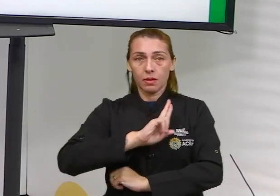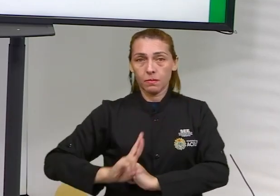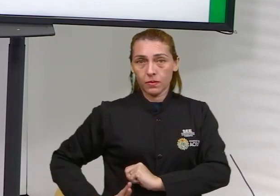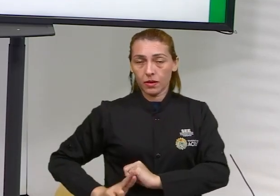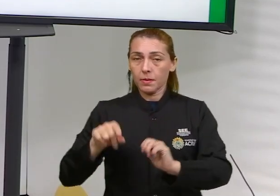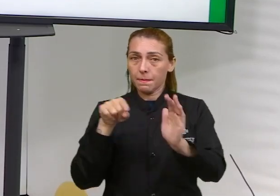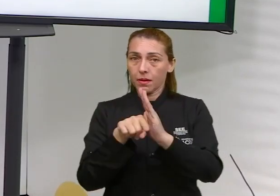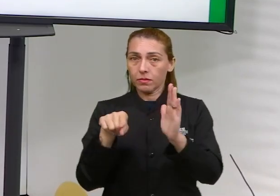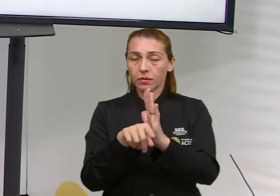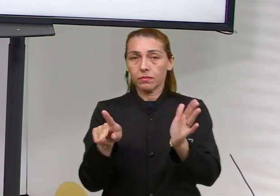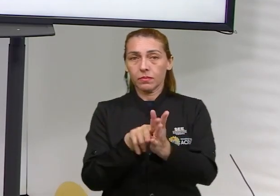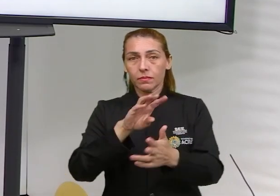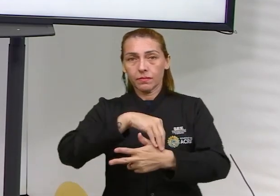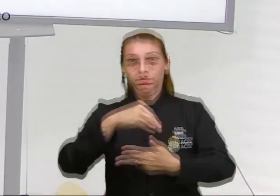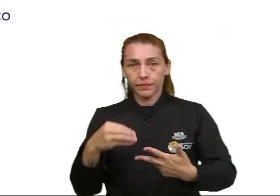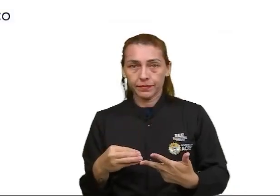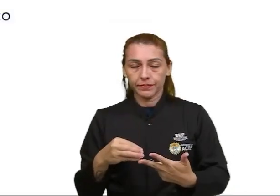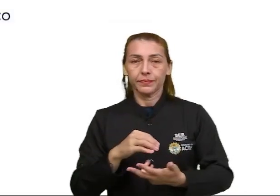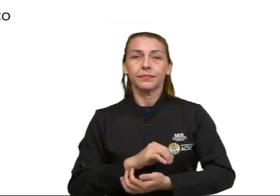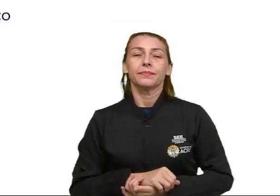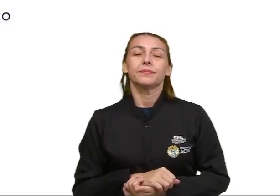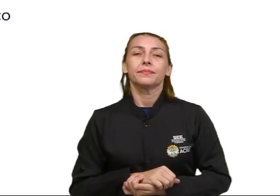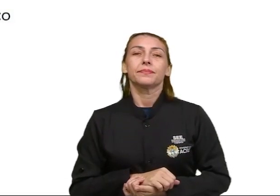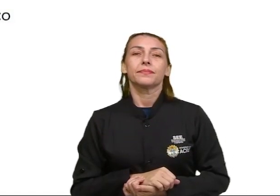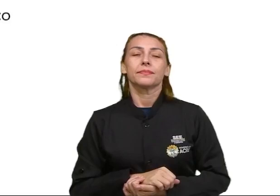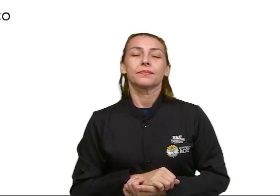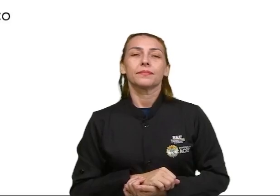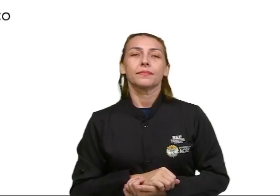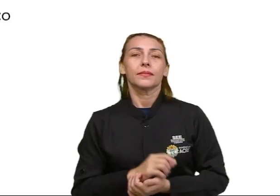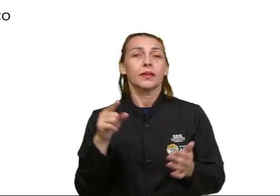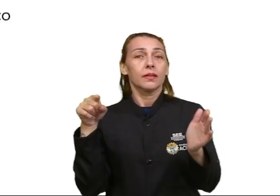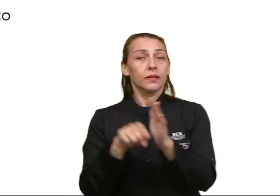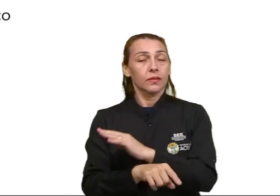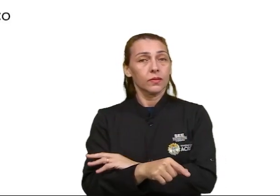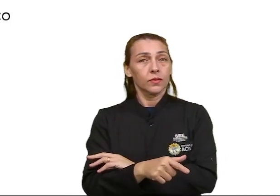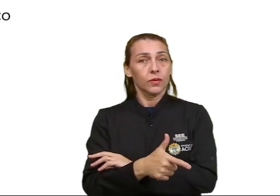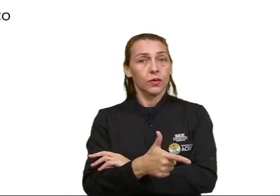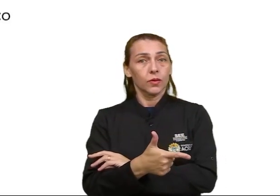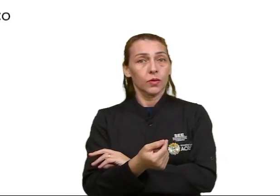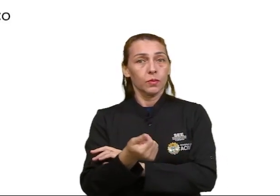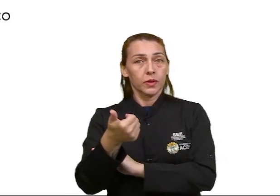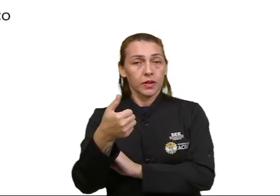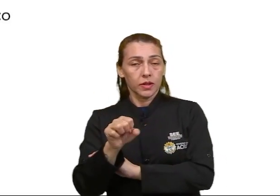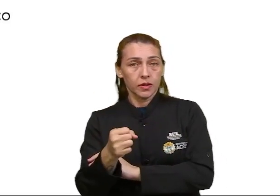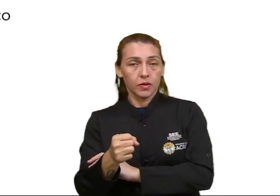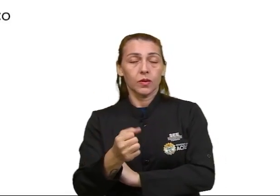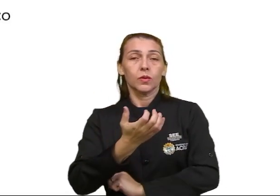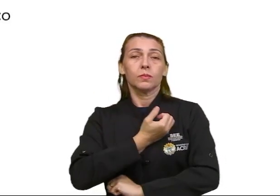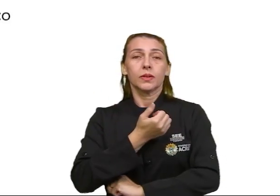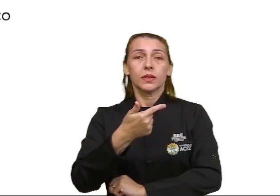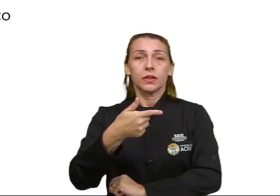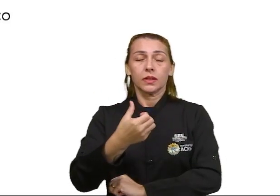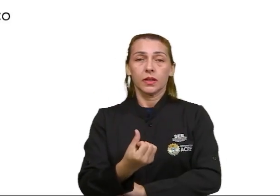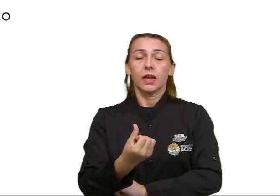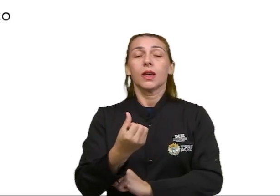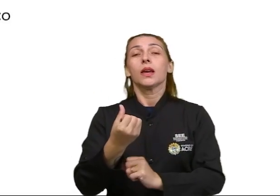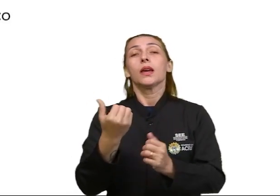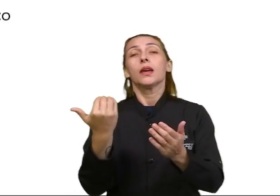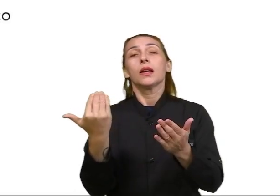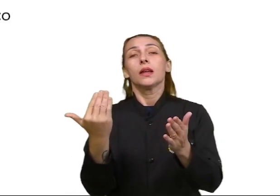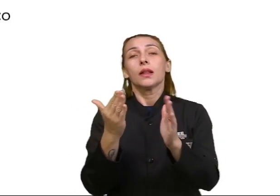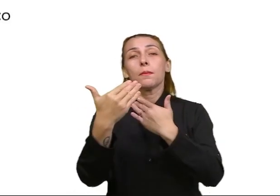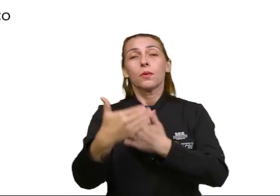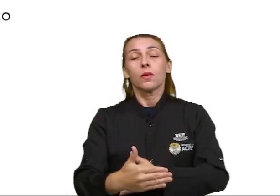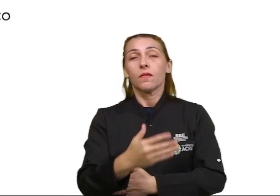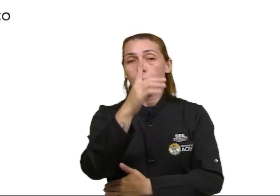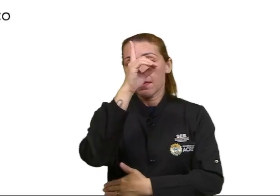de questões do Enem. Questão, então, do ano de 2018, questão 76 da prova amarela, que diz o